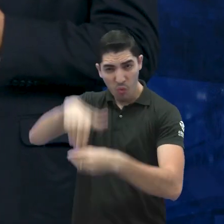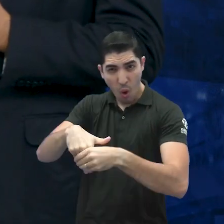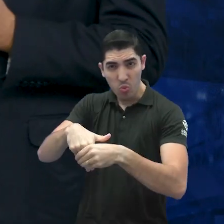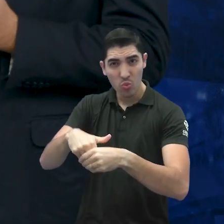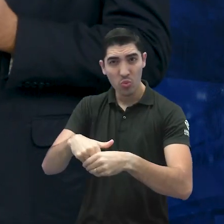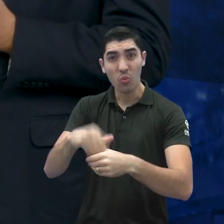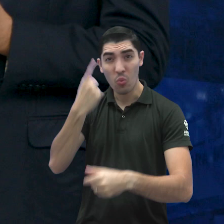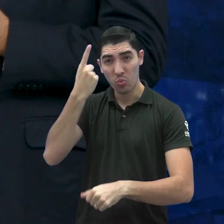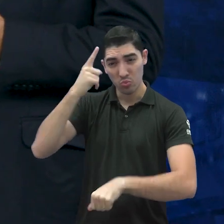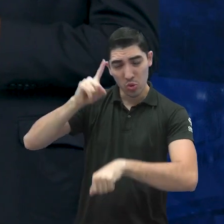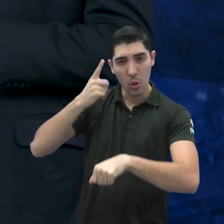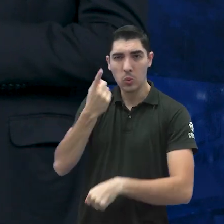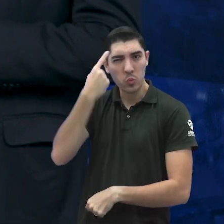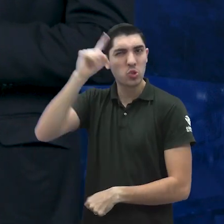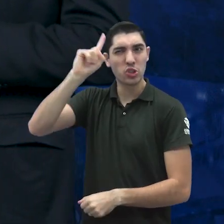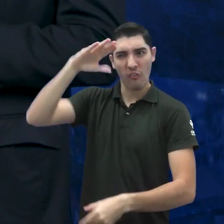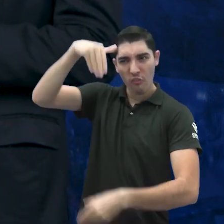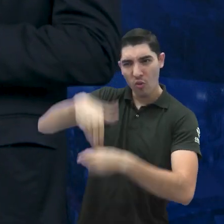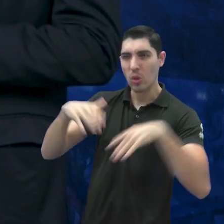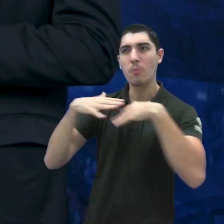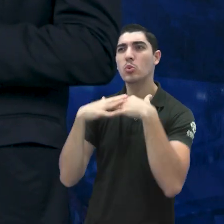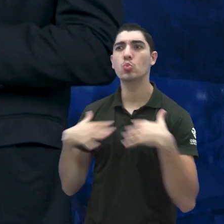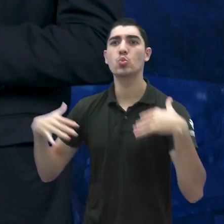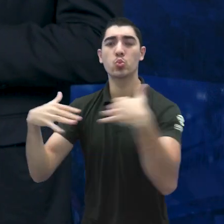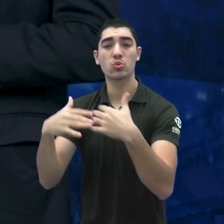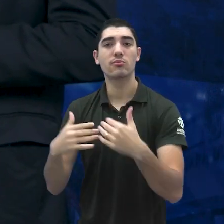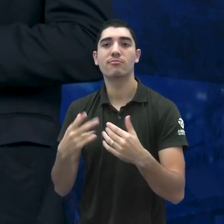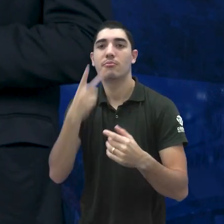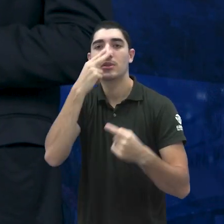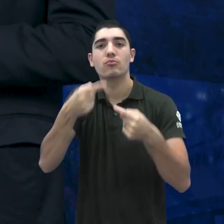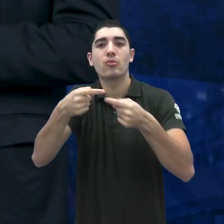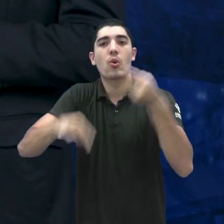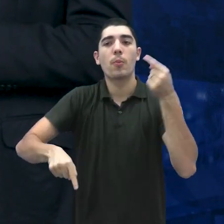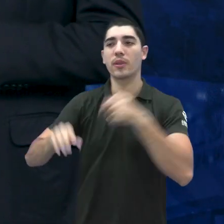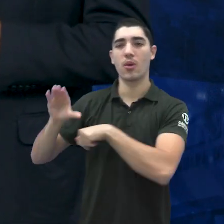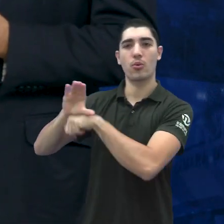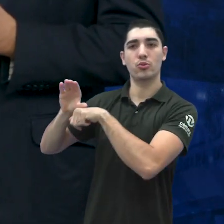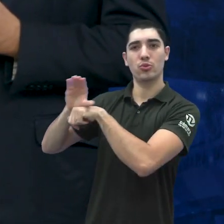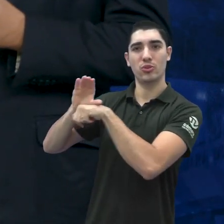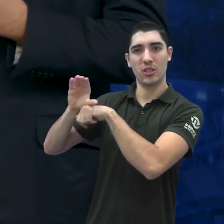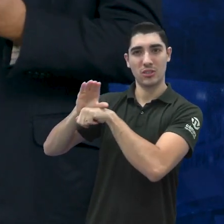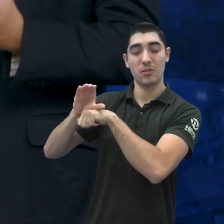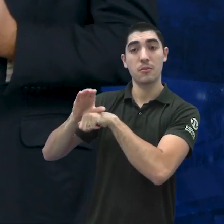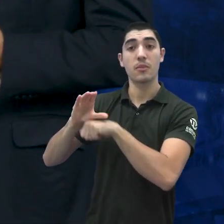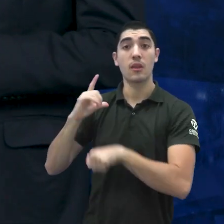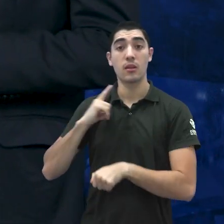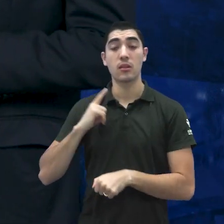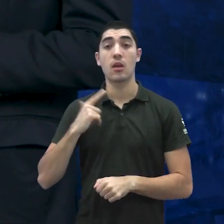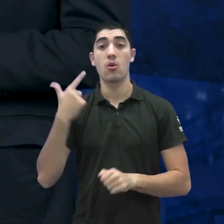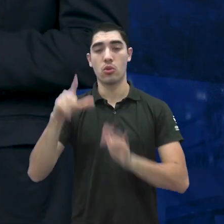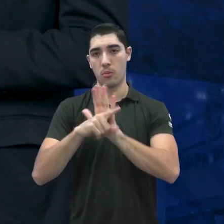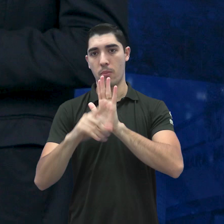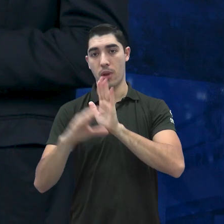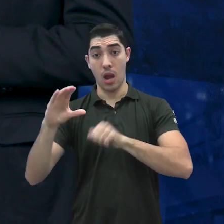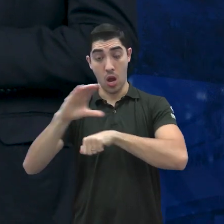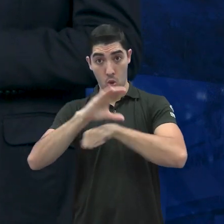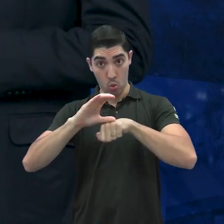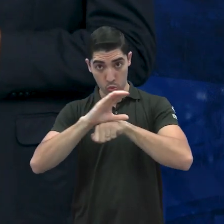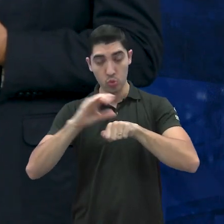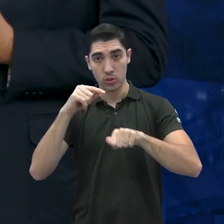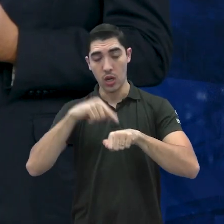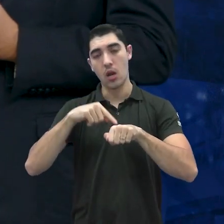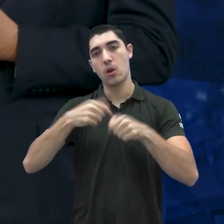está fazendo com que até tenha um ponto de vista que diz que é inconstitucional isso, porque tem uma cláusula pétrea na Constituição